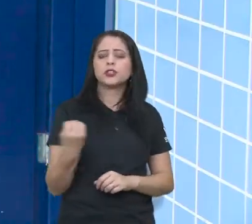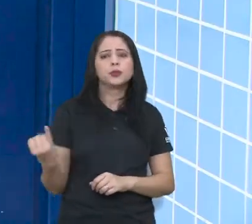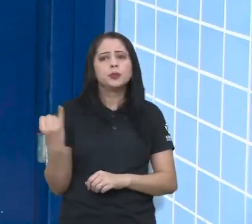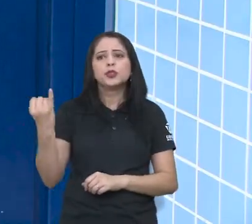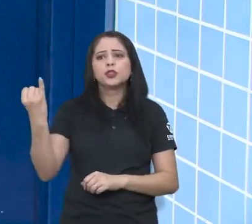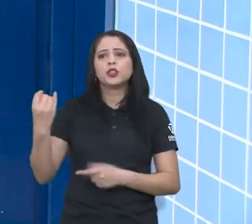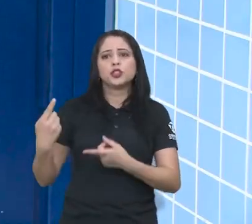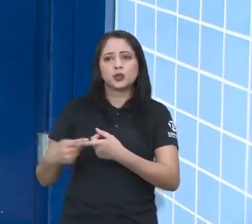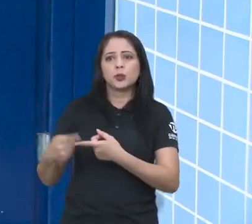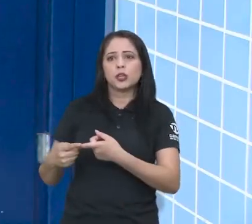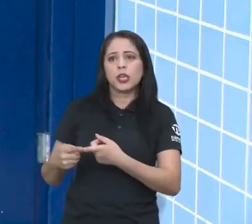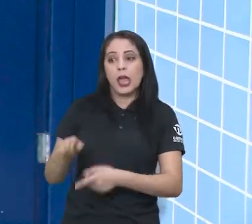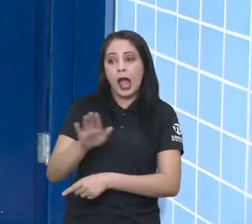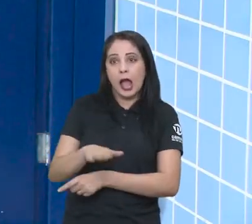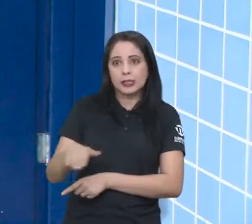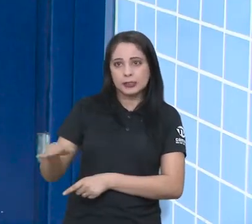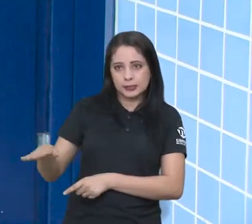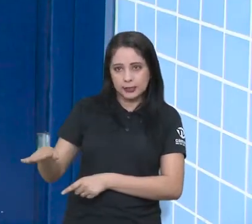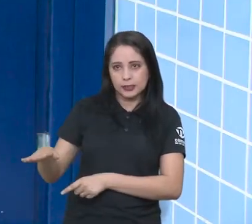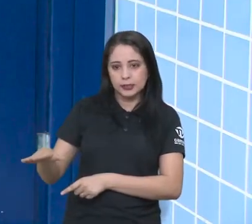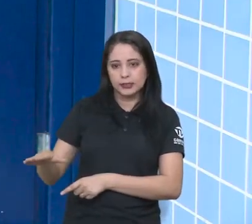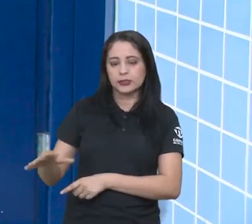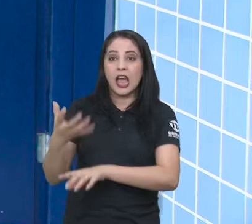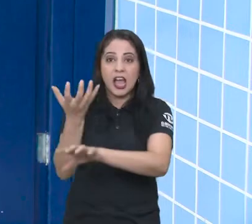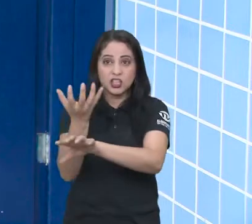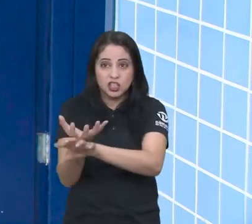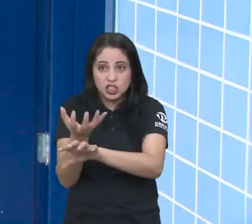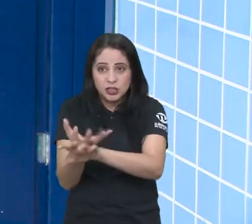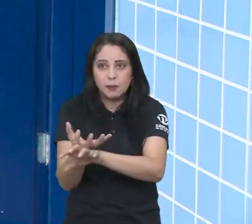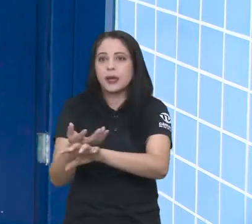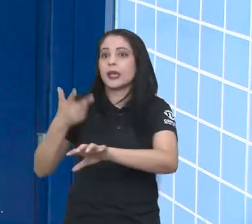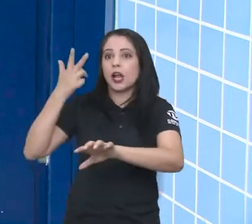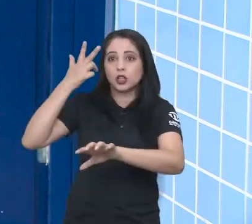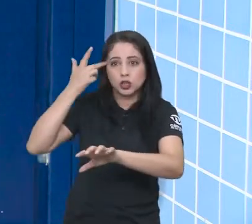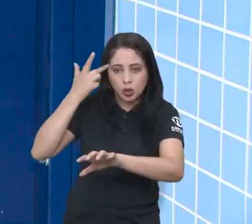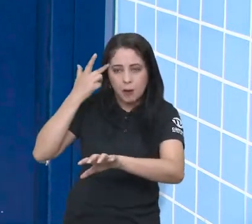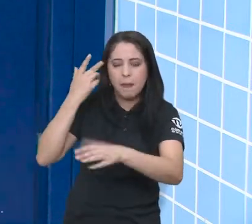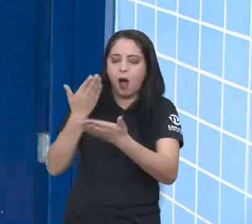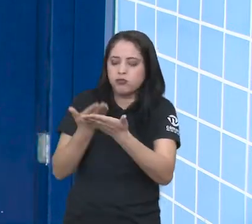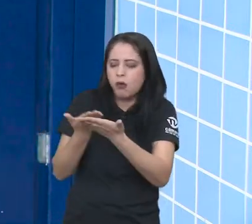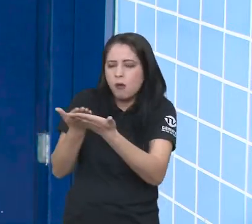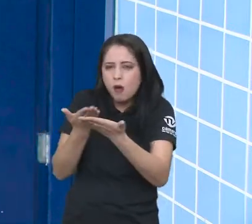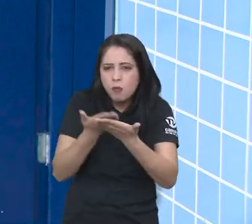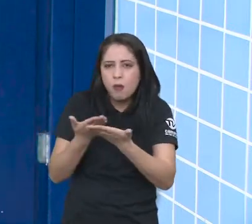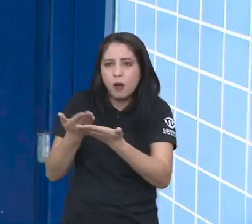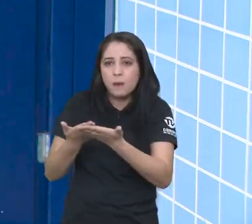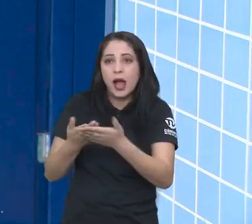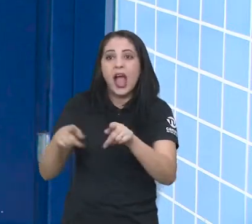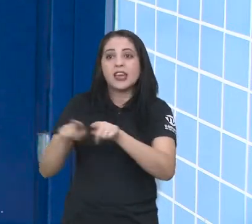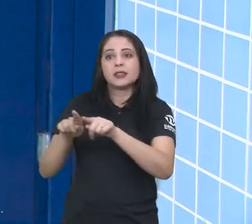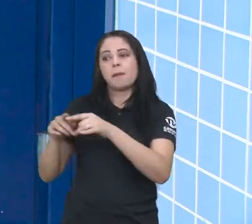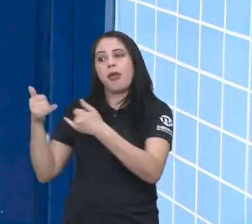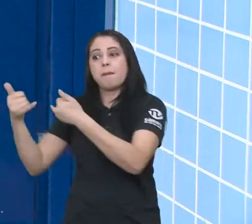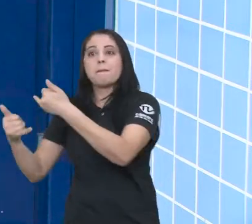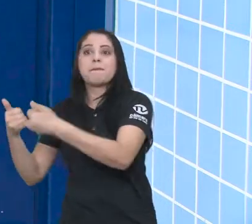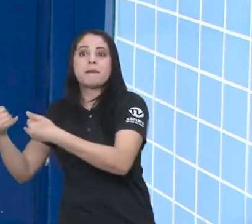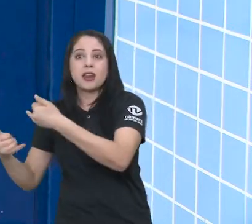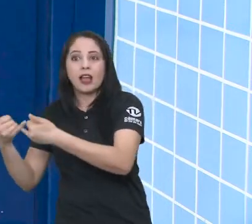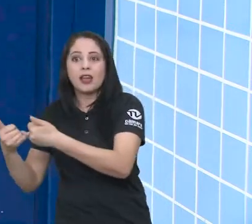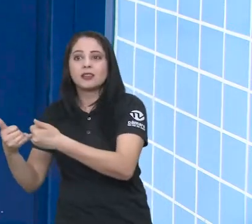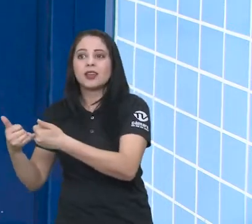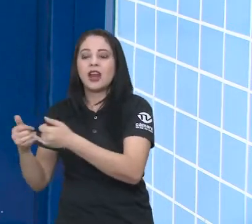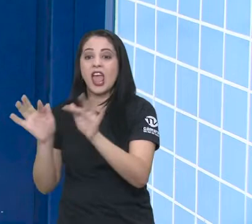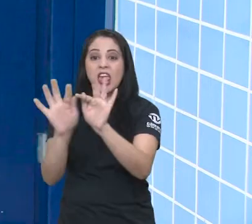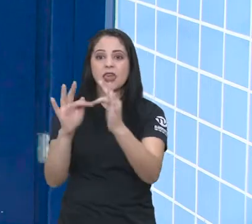né, assim, porque as crianças, além de ter o pedagógico, elas têm uma forma, né, de aprender no lúdico e assim